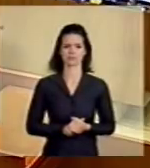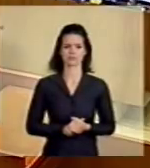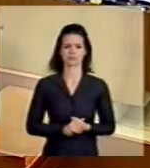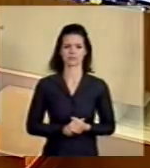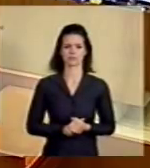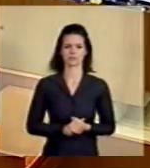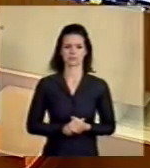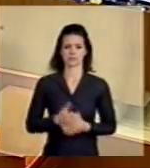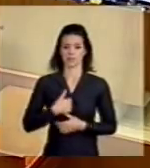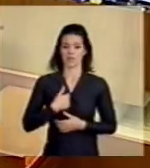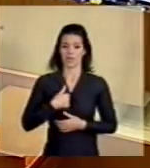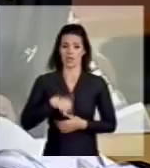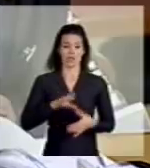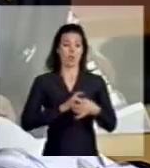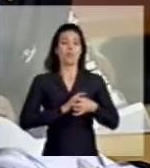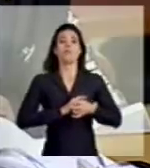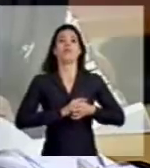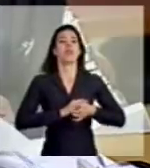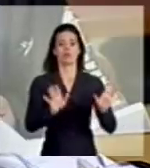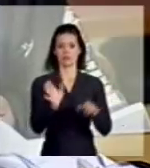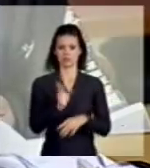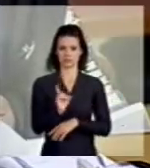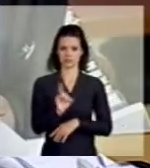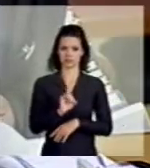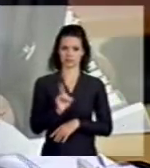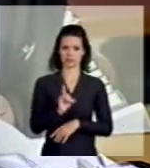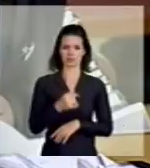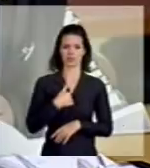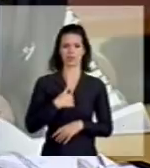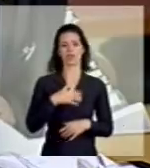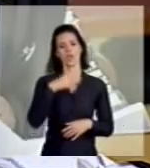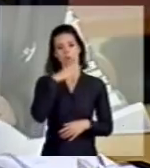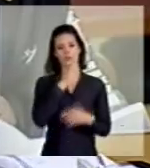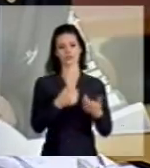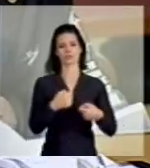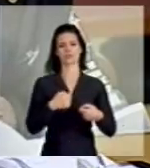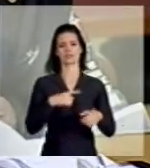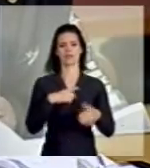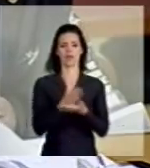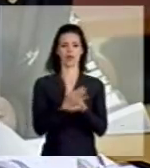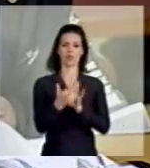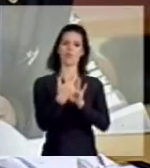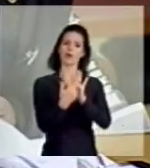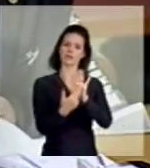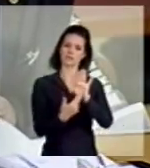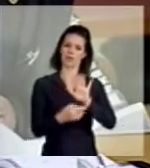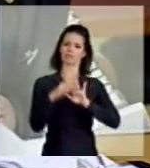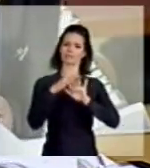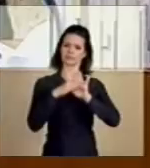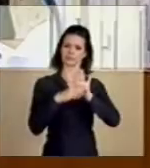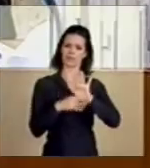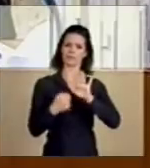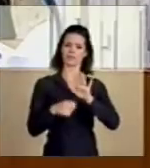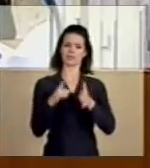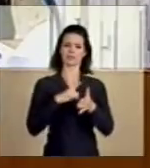eu não libero em geral. Eu fico preso ao pedido formulado isso, e também, presidente, imponho aí contra cautelas.